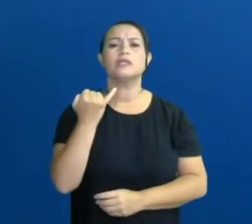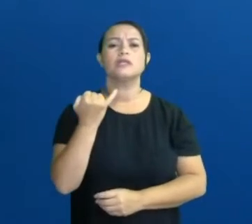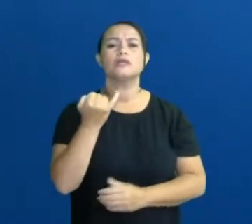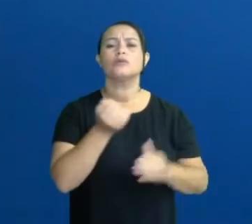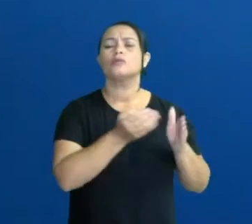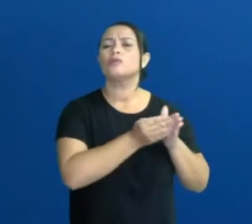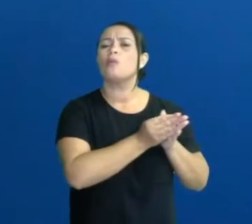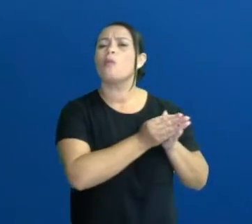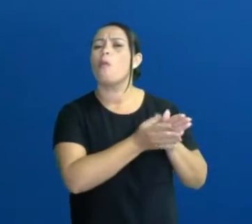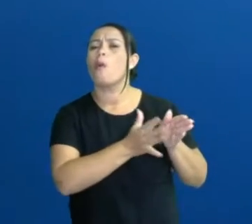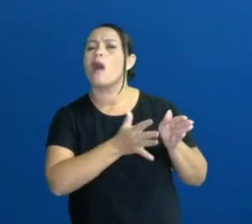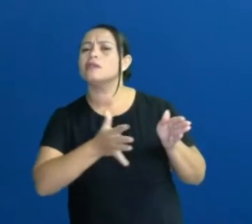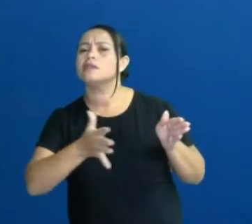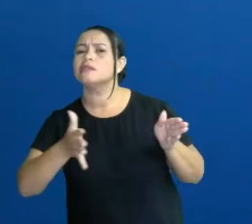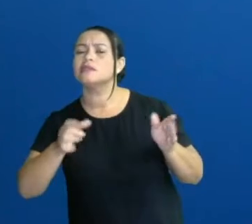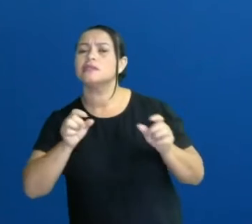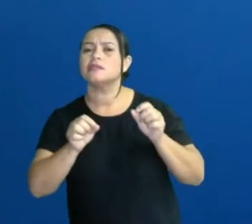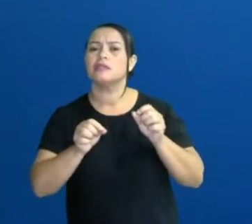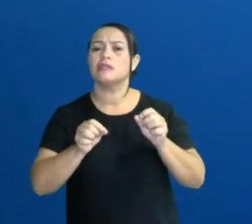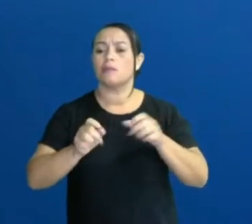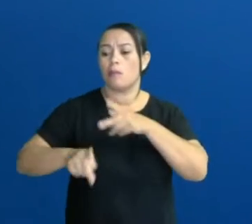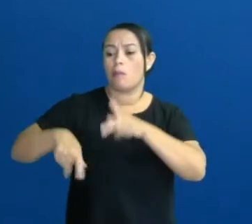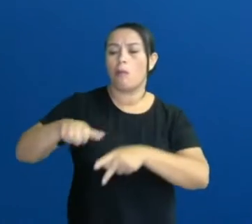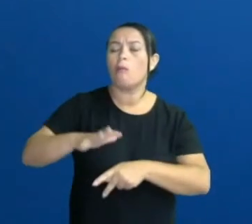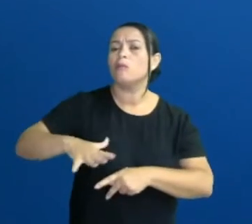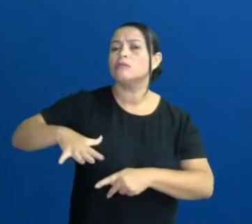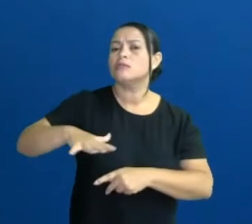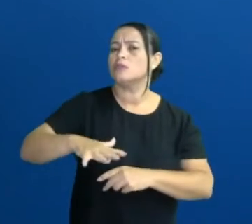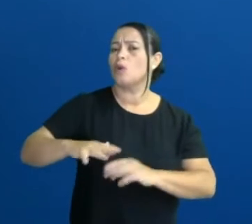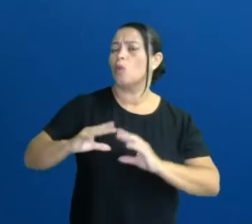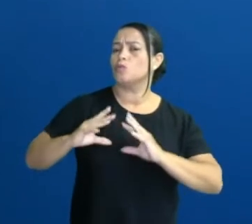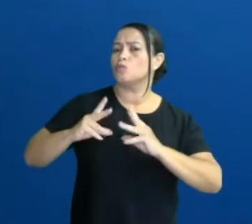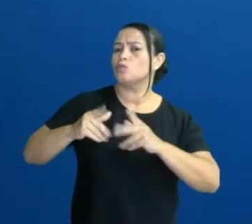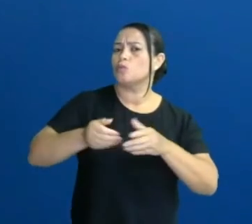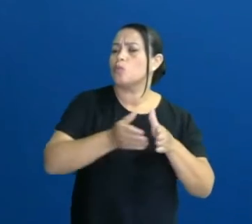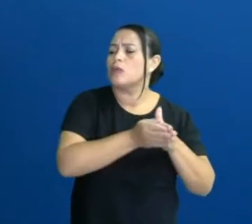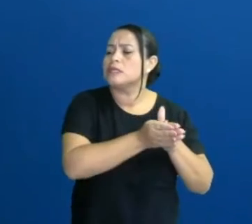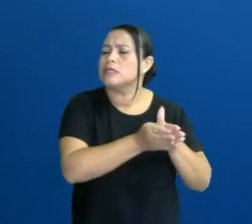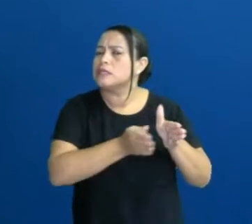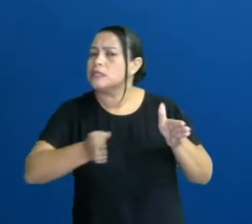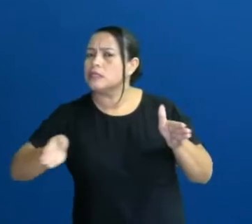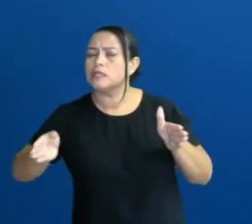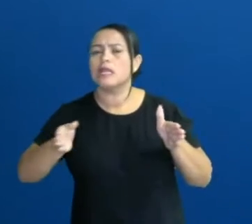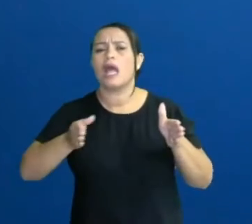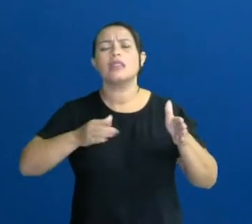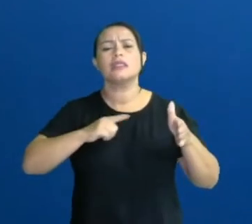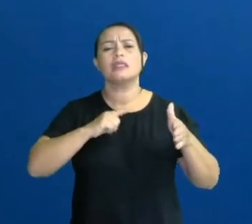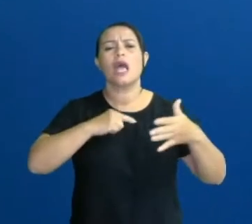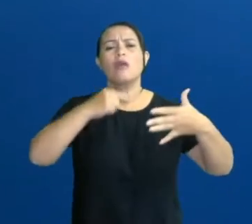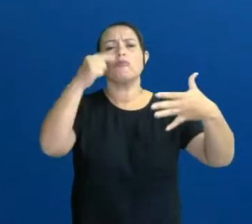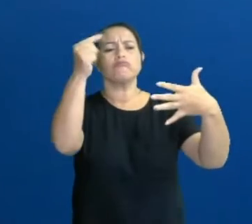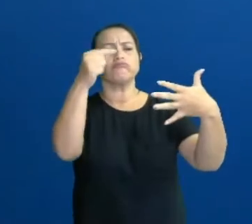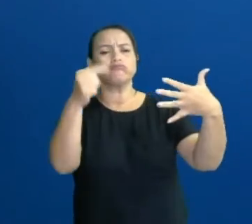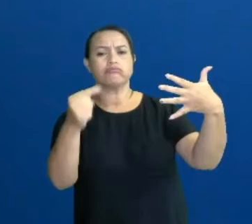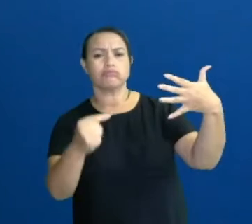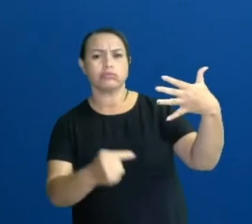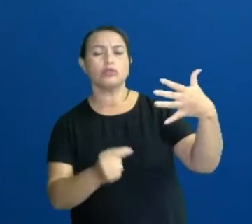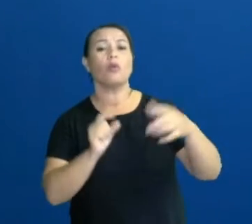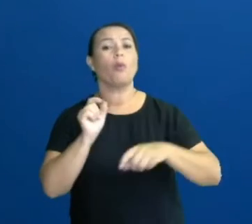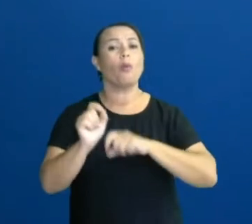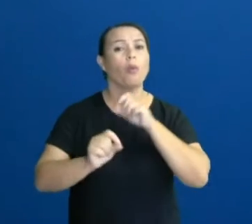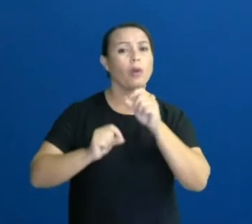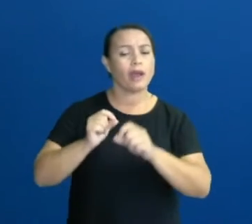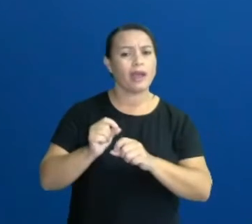tríade populacional. Toda essa tríade contribuiu